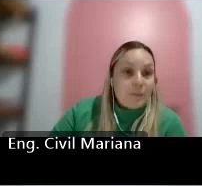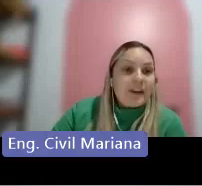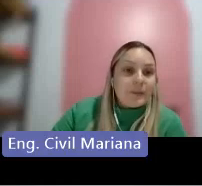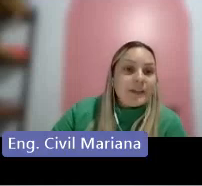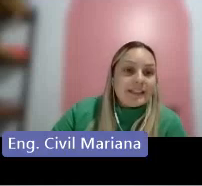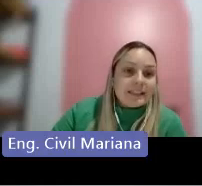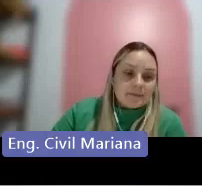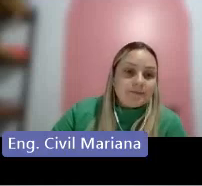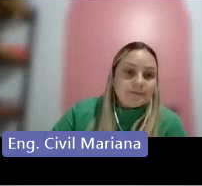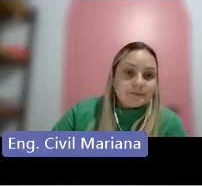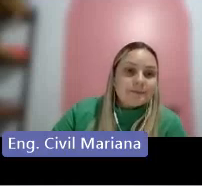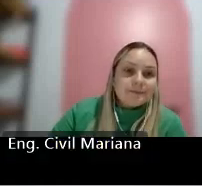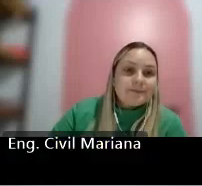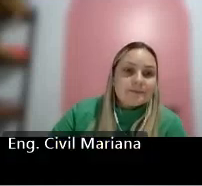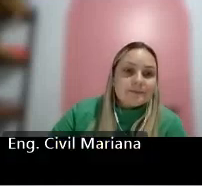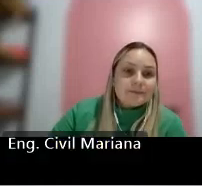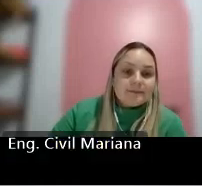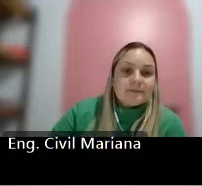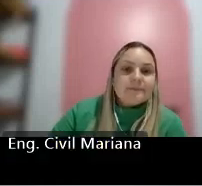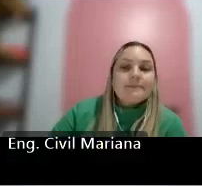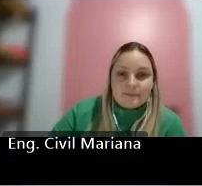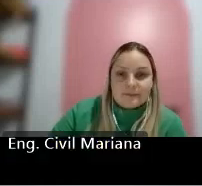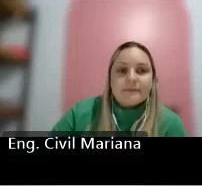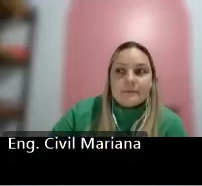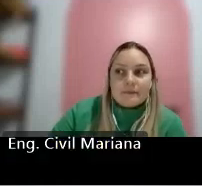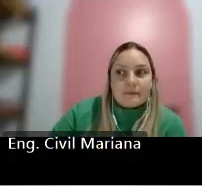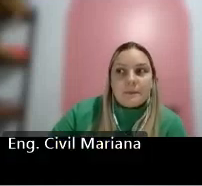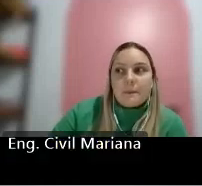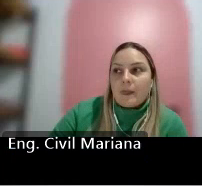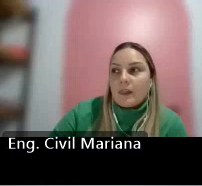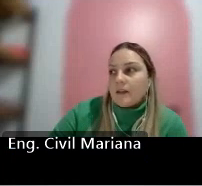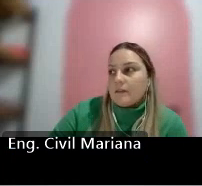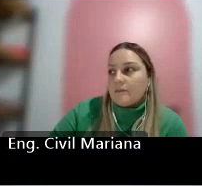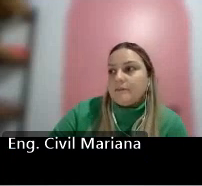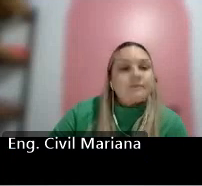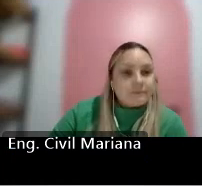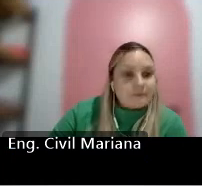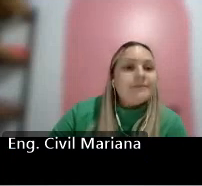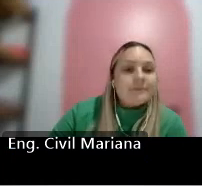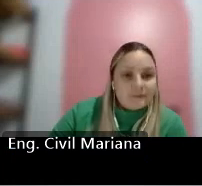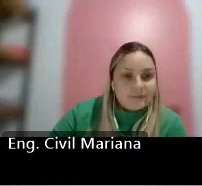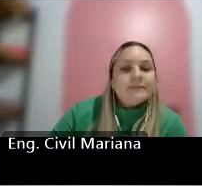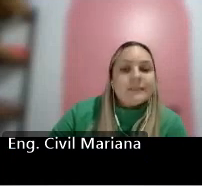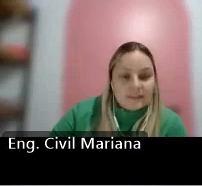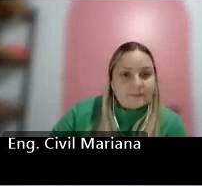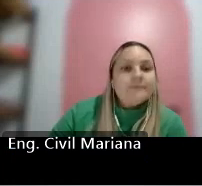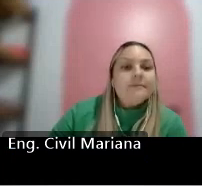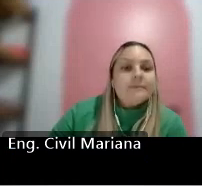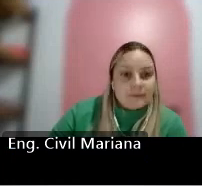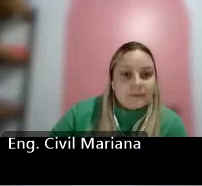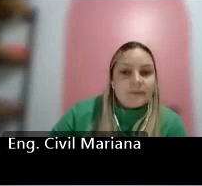carbonatação? É uma carbonatação. Ah, tá. É que a gente usa muito o termo de carbonatação, né?